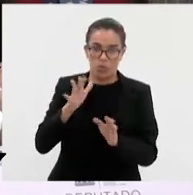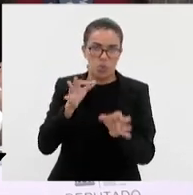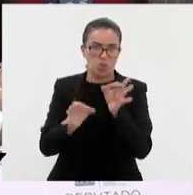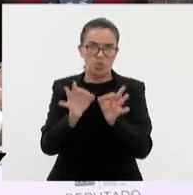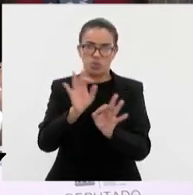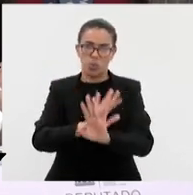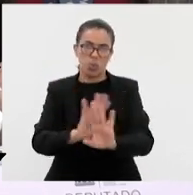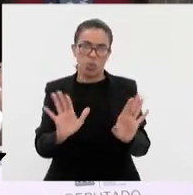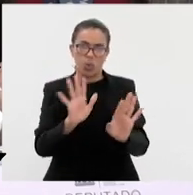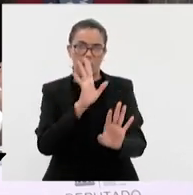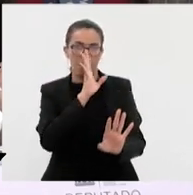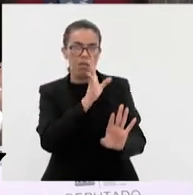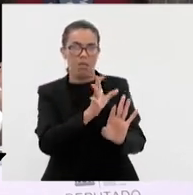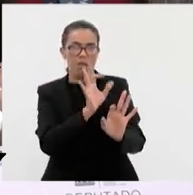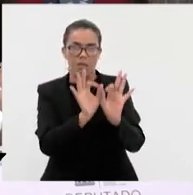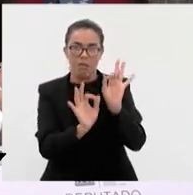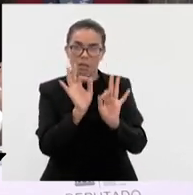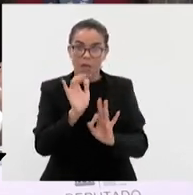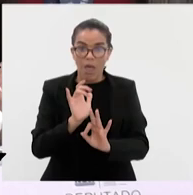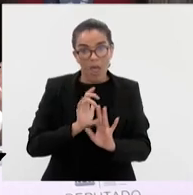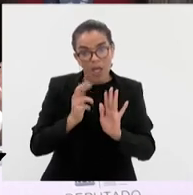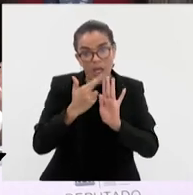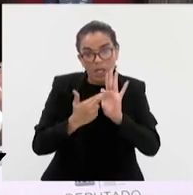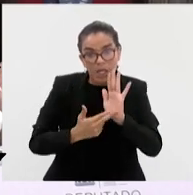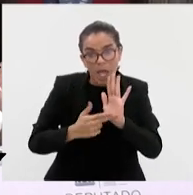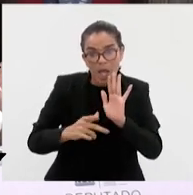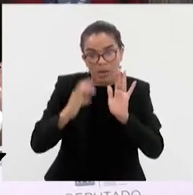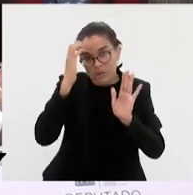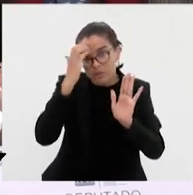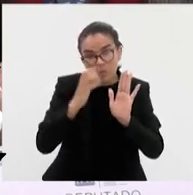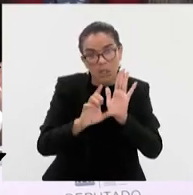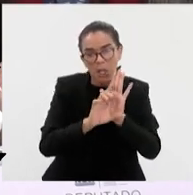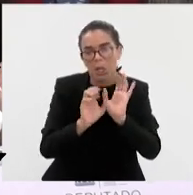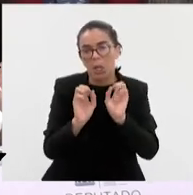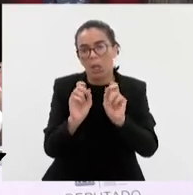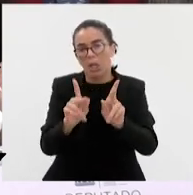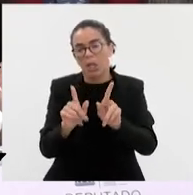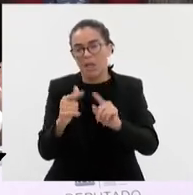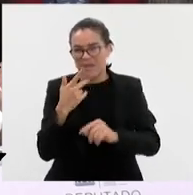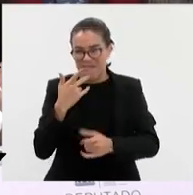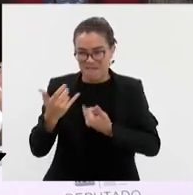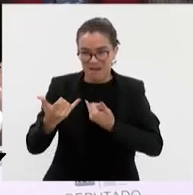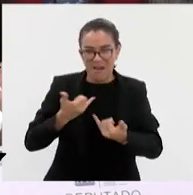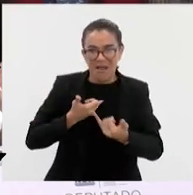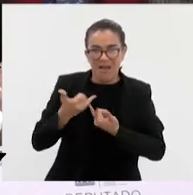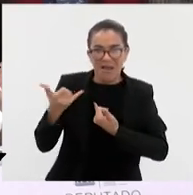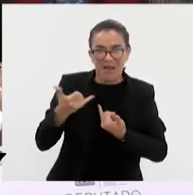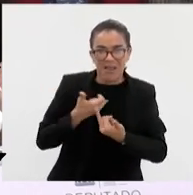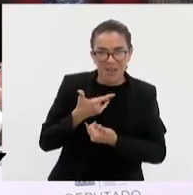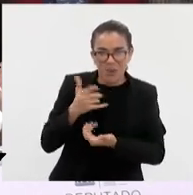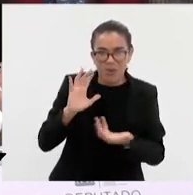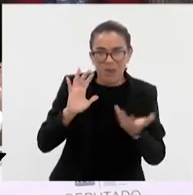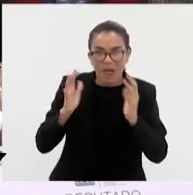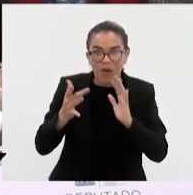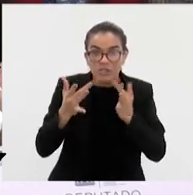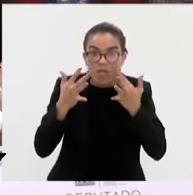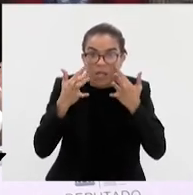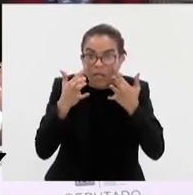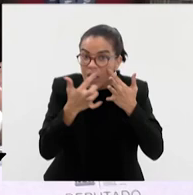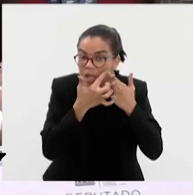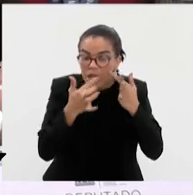não. Se é um critério legal, tudo bem, mas me dizer que isto não está acontecendo a olhos